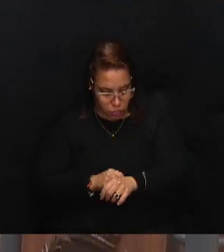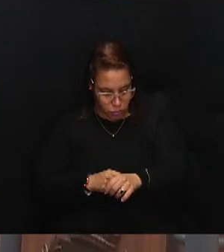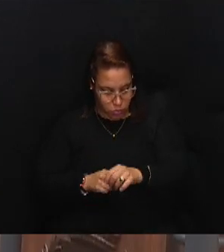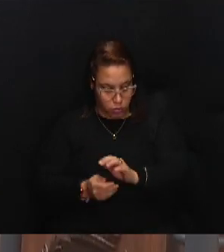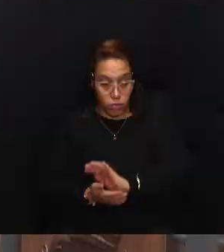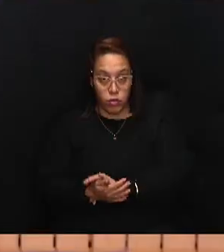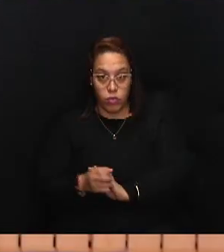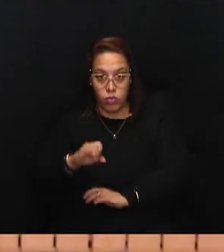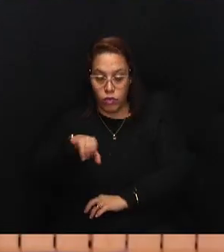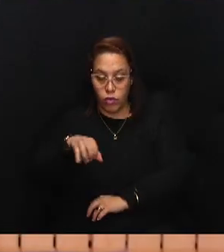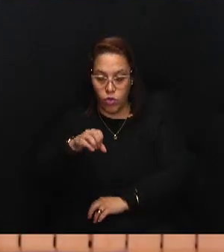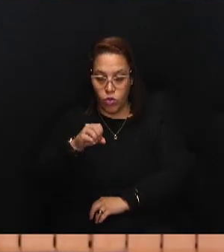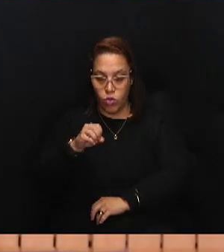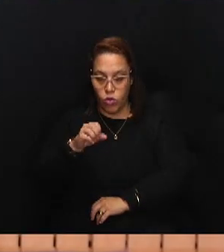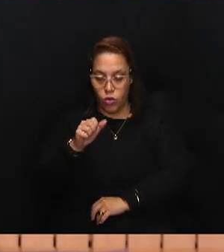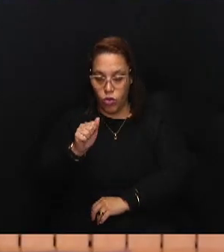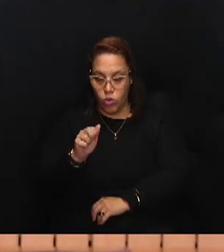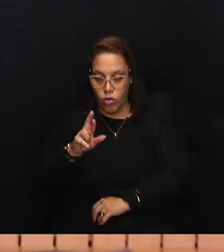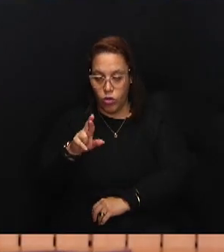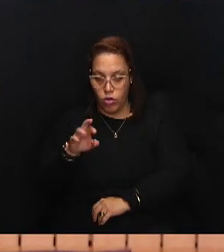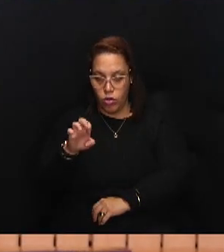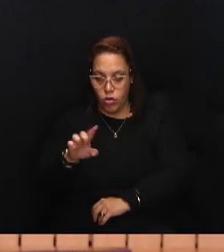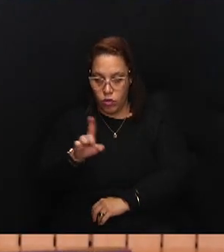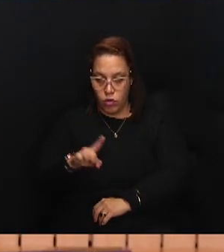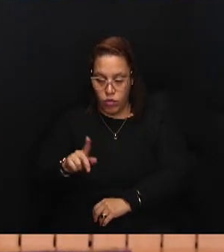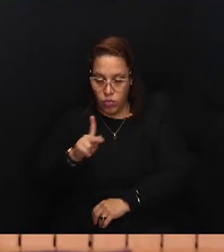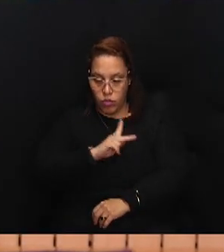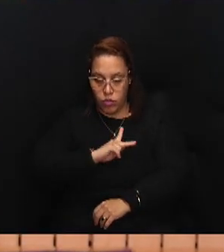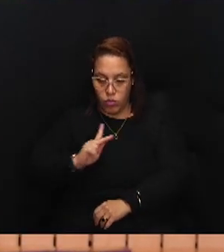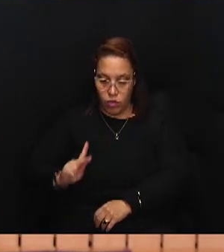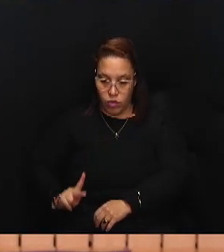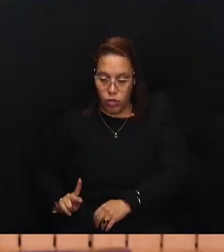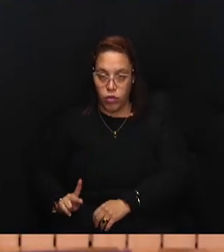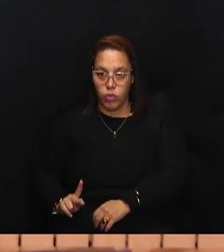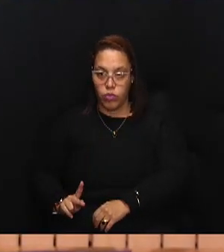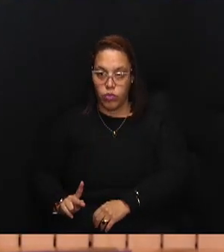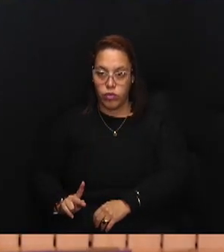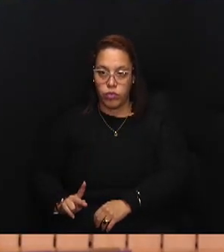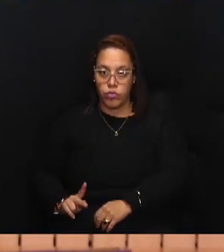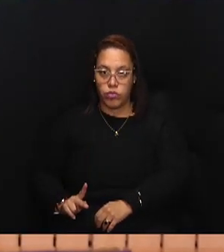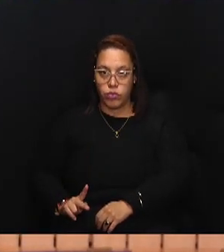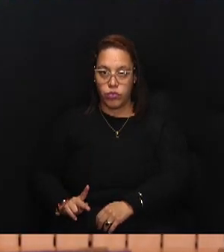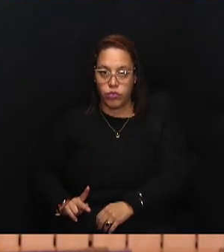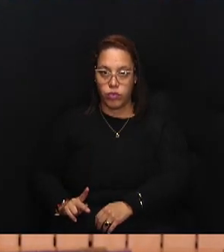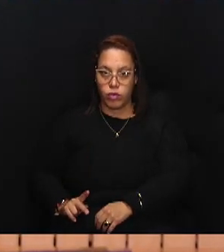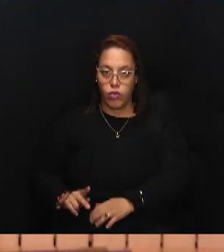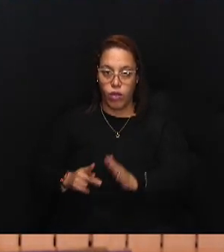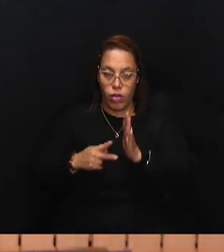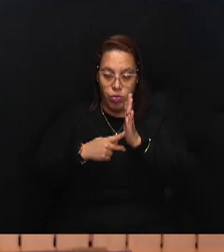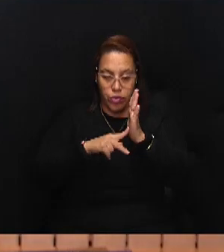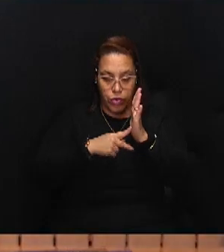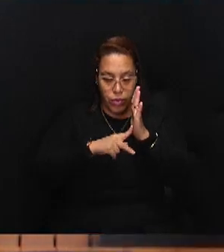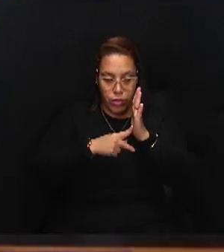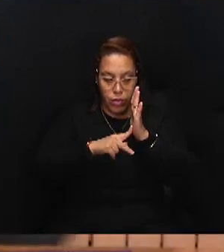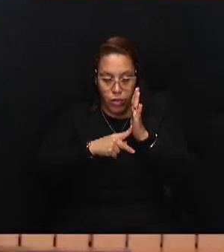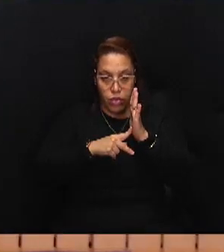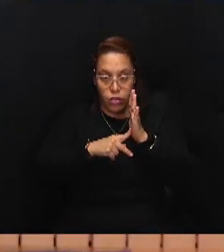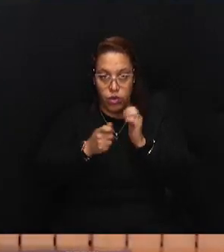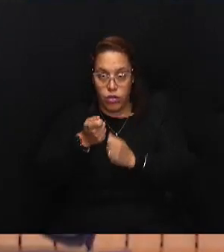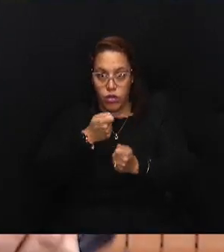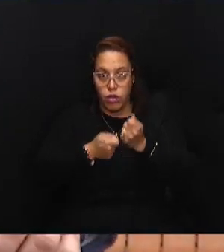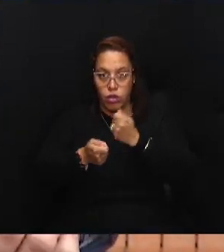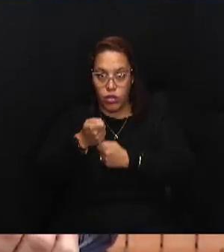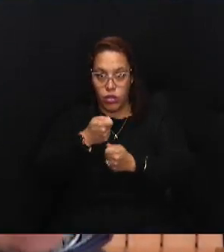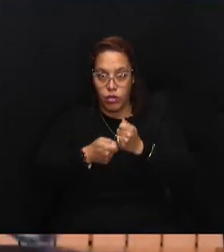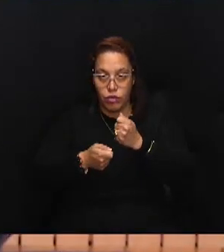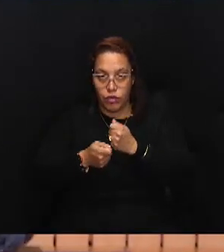Juarez, muito obrigado pela presença. O Juarez é presidente do sindicato, né? Associação dos Idosos.